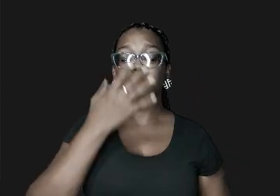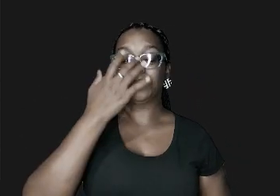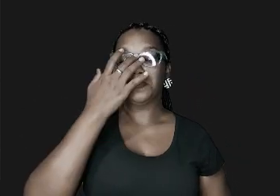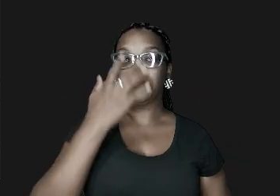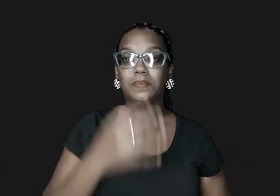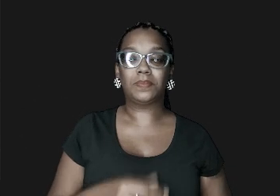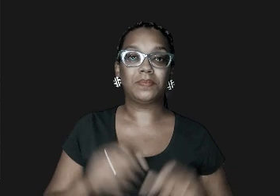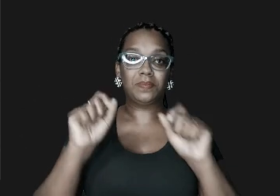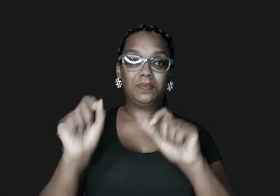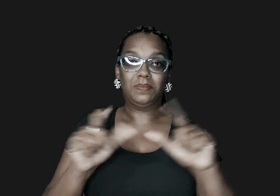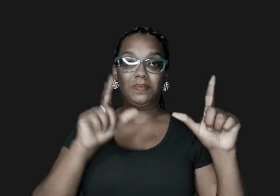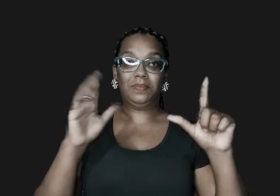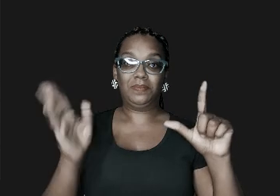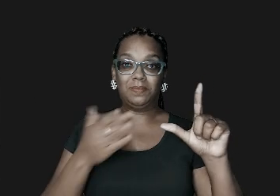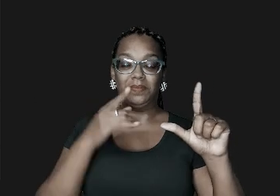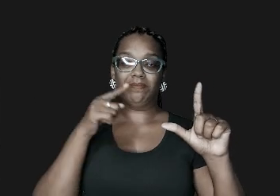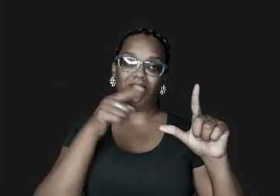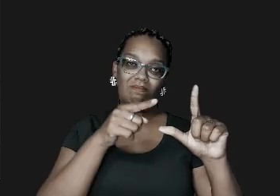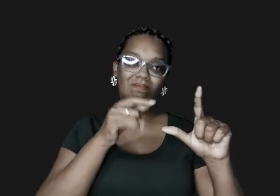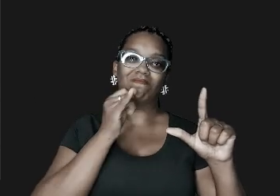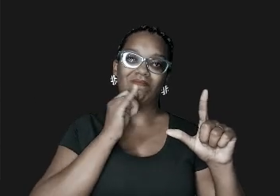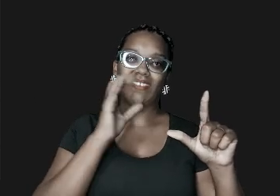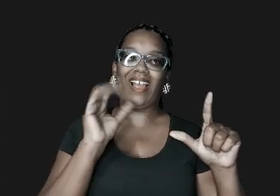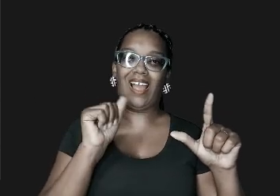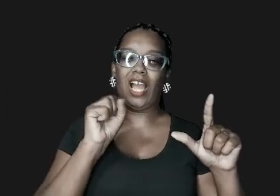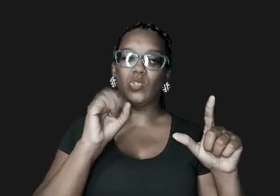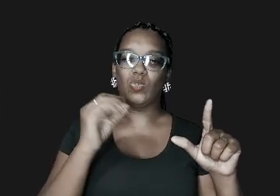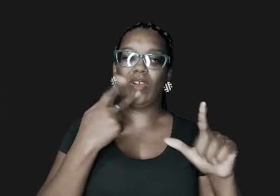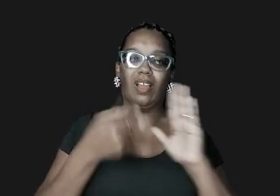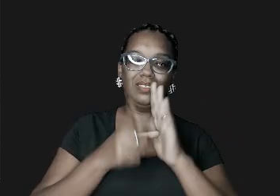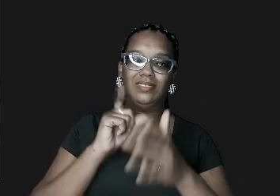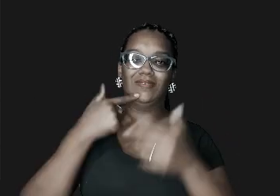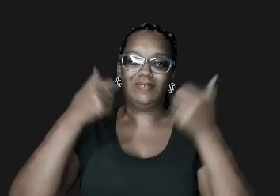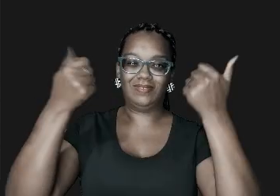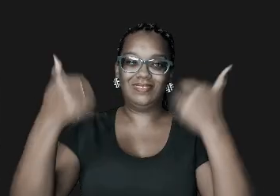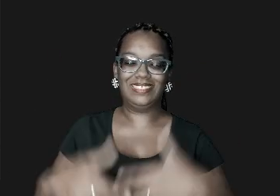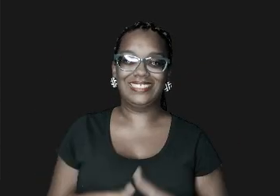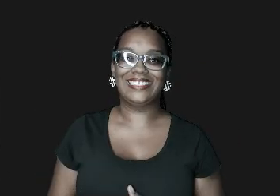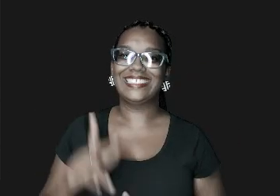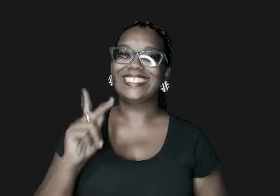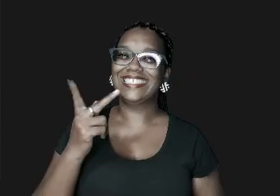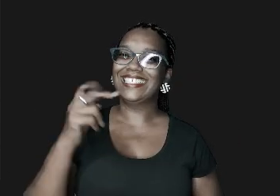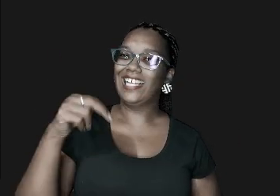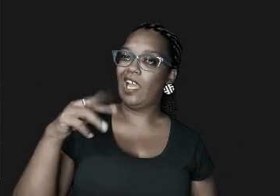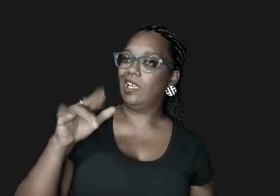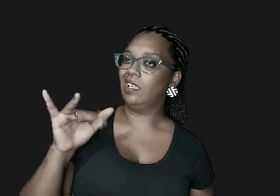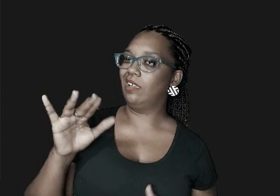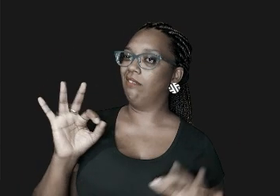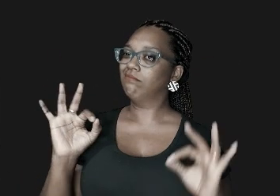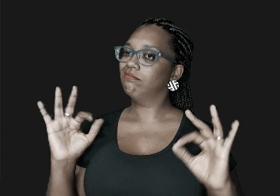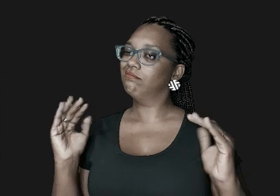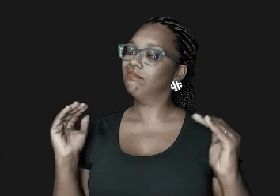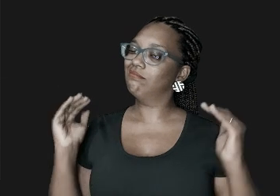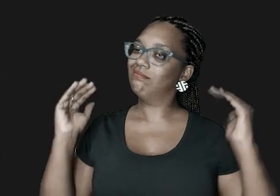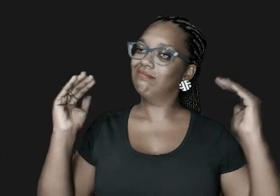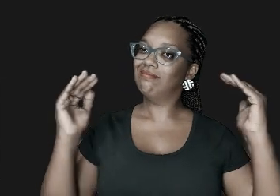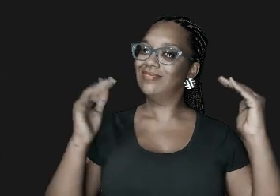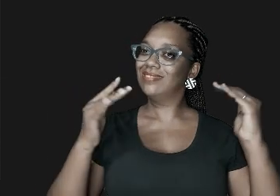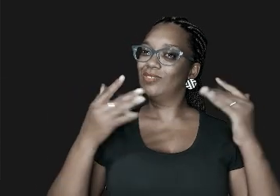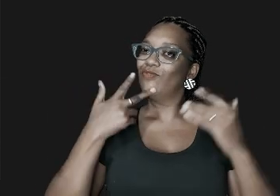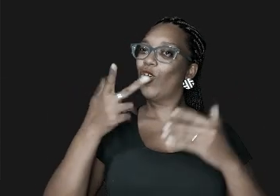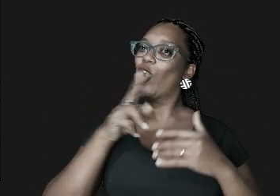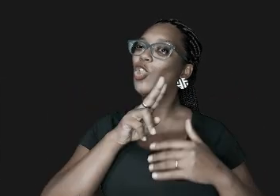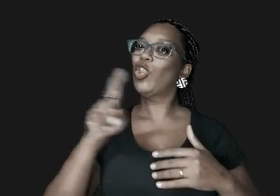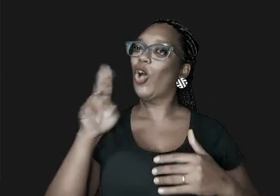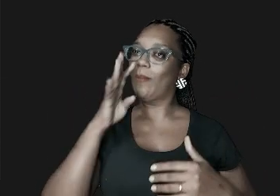caso bom aqui eu esse é o caso aqui que o Henrique falou o Henrique não